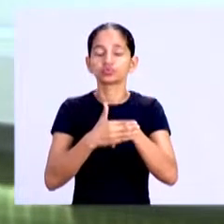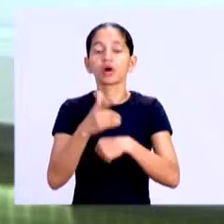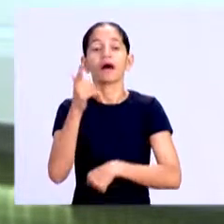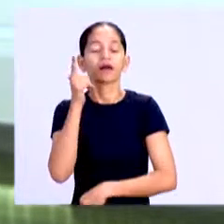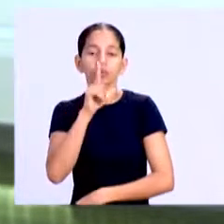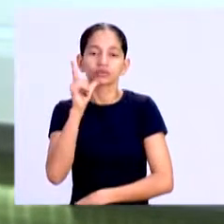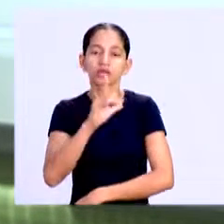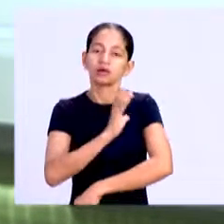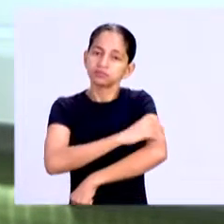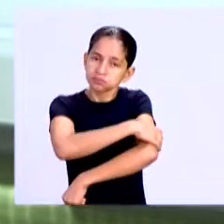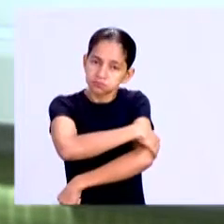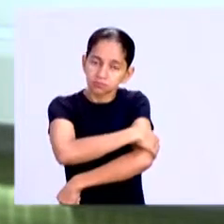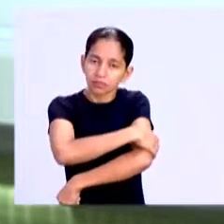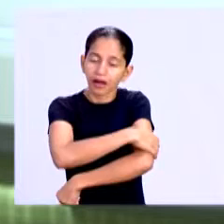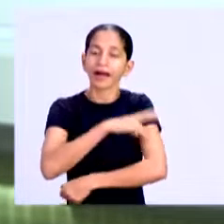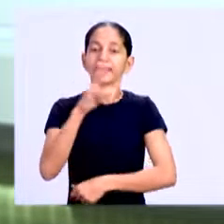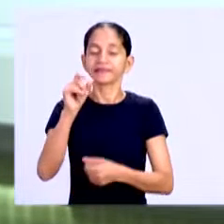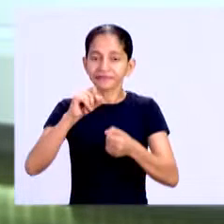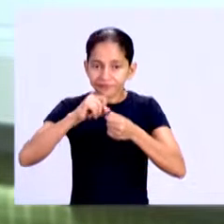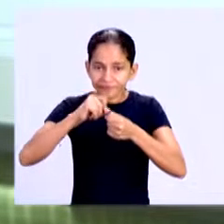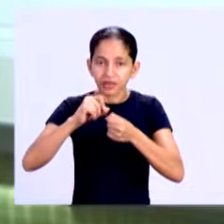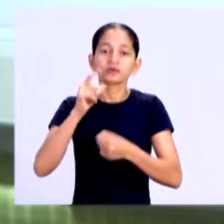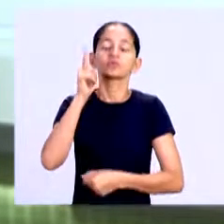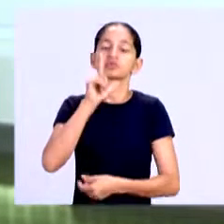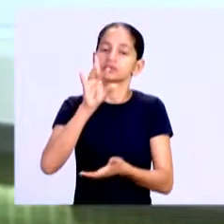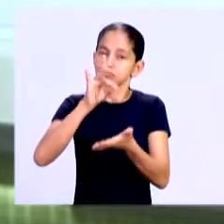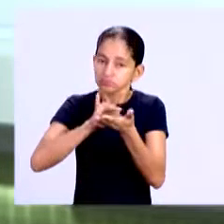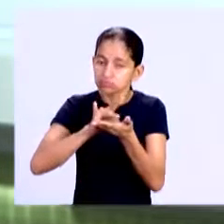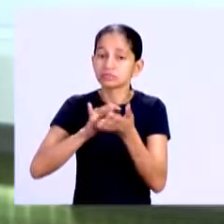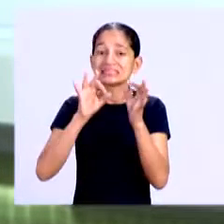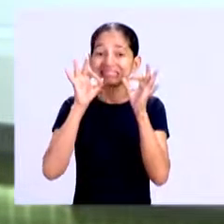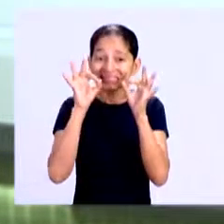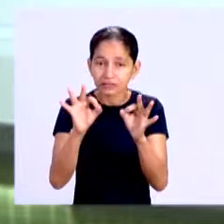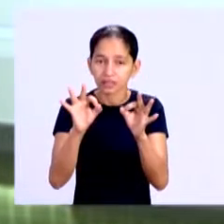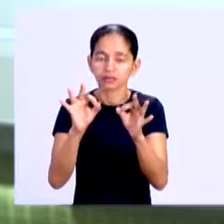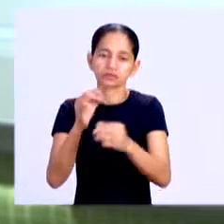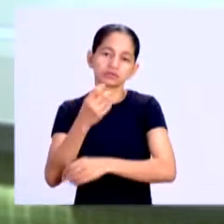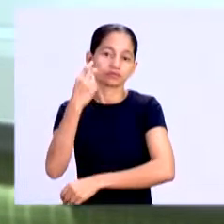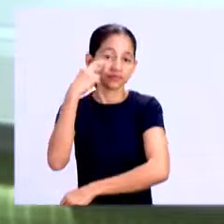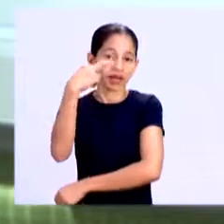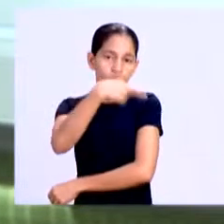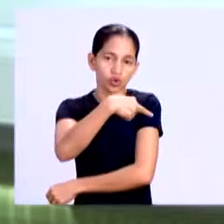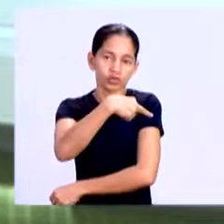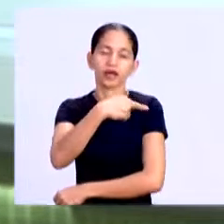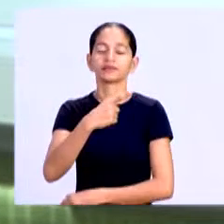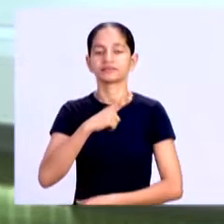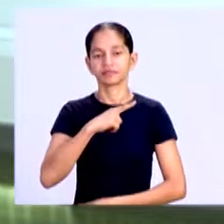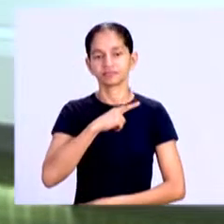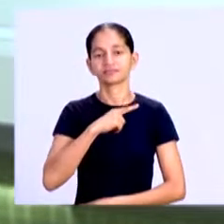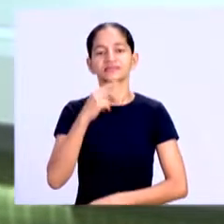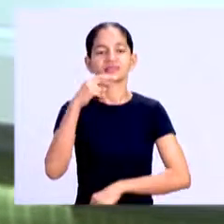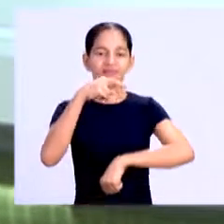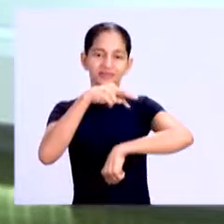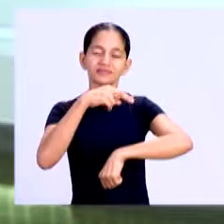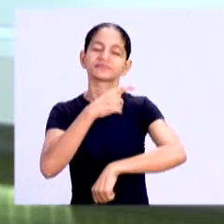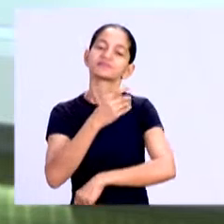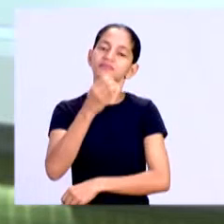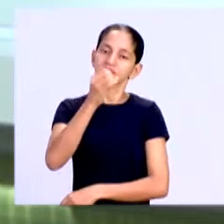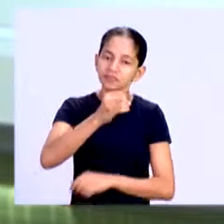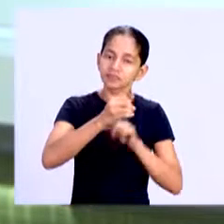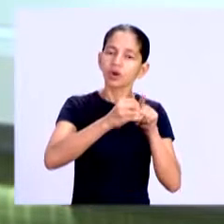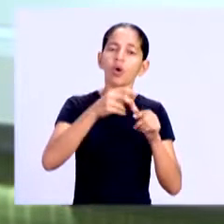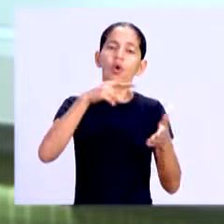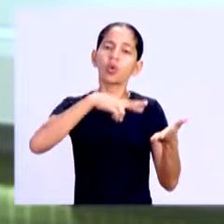no braço do idoso ele vai dar o valor em números dessa pressão. Ou então que você leve esse